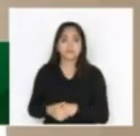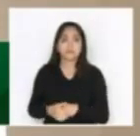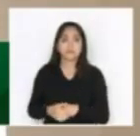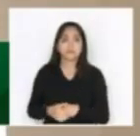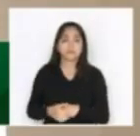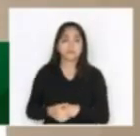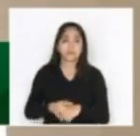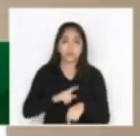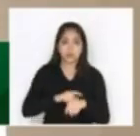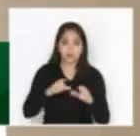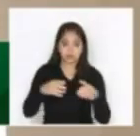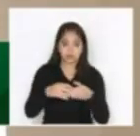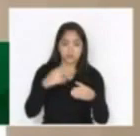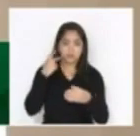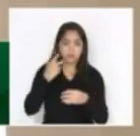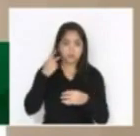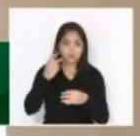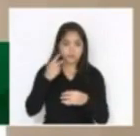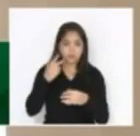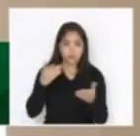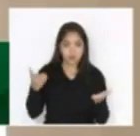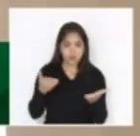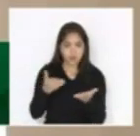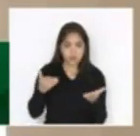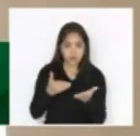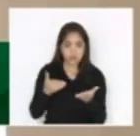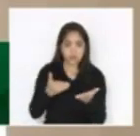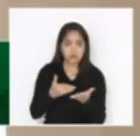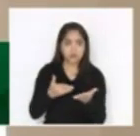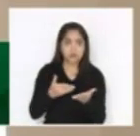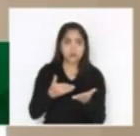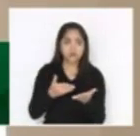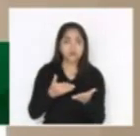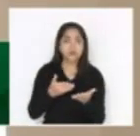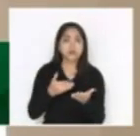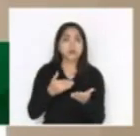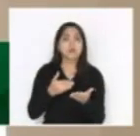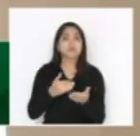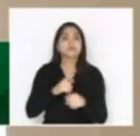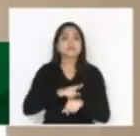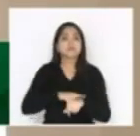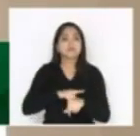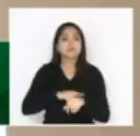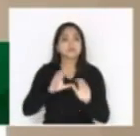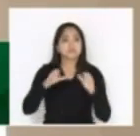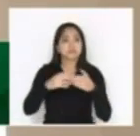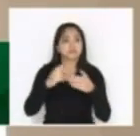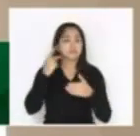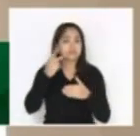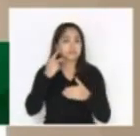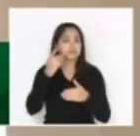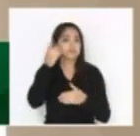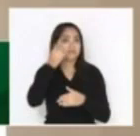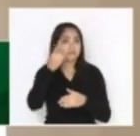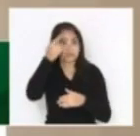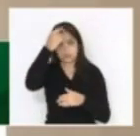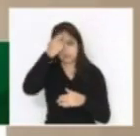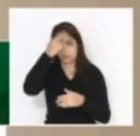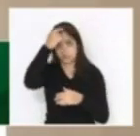utilizando o horário do PMDB, passo agora ainda no horário destinado aos partidos políticos ao deputado Maurício